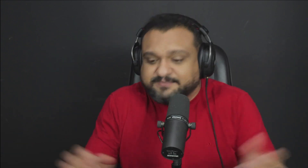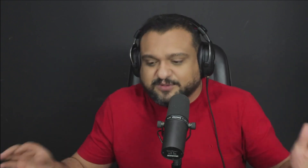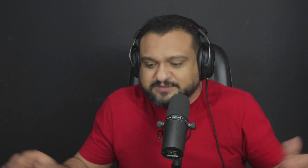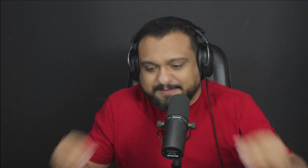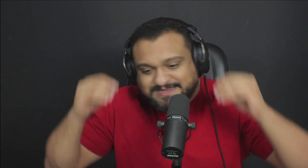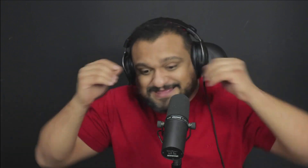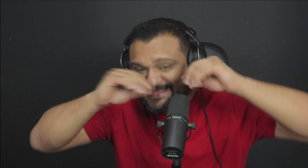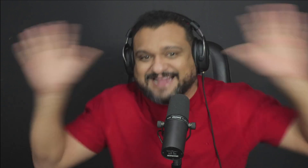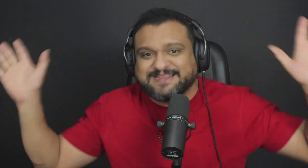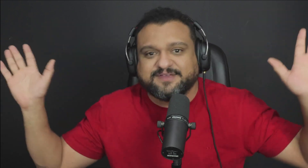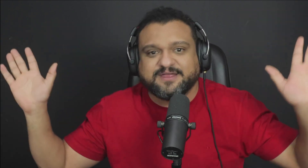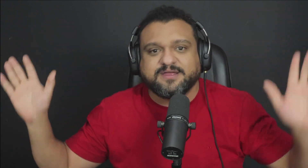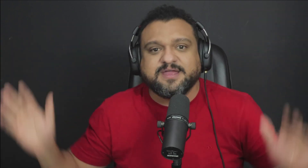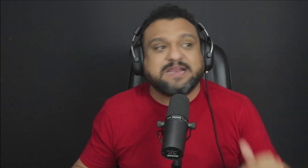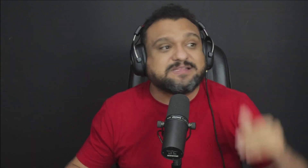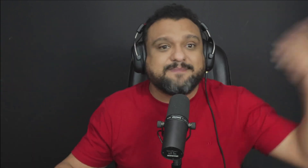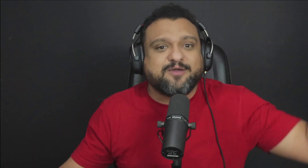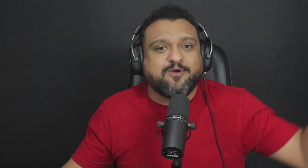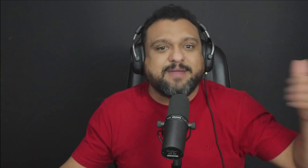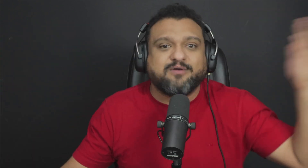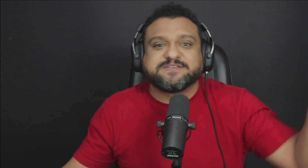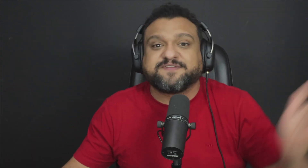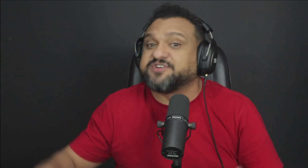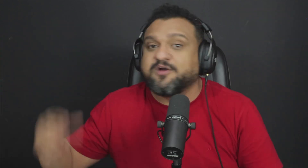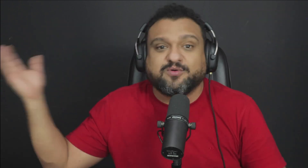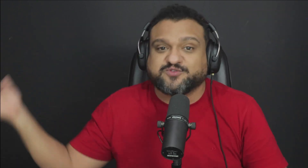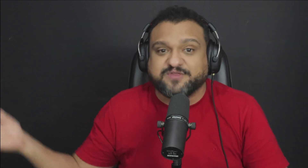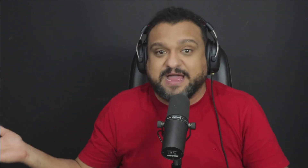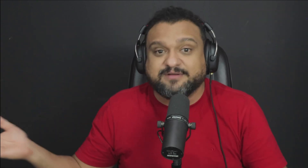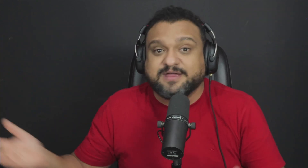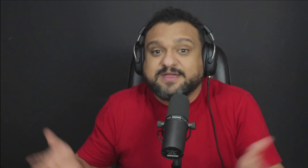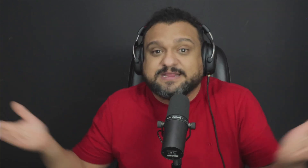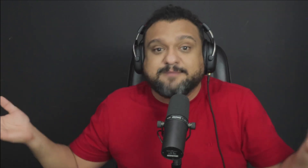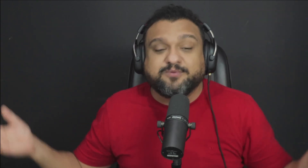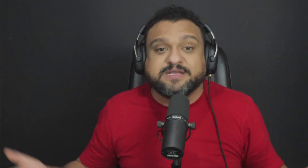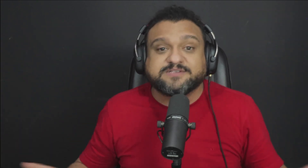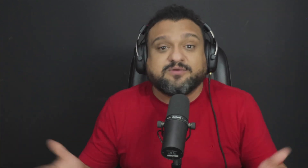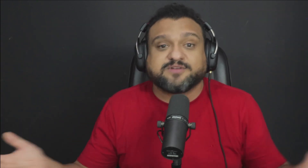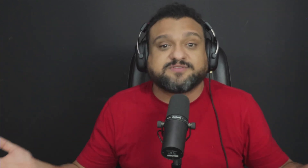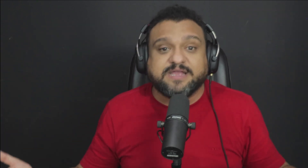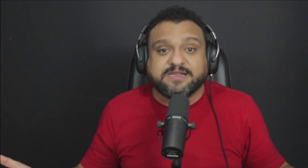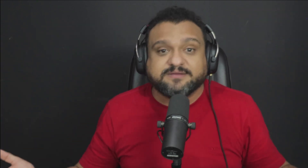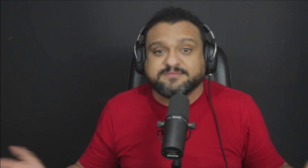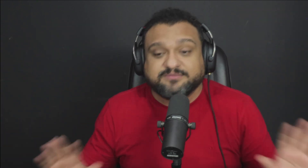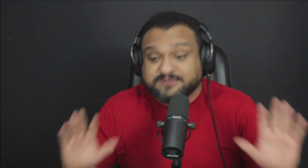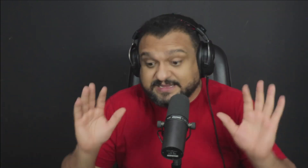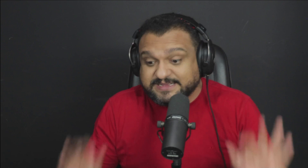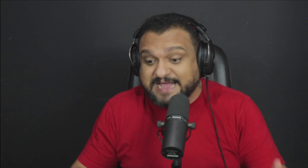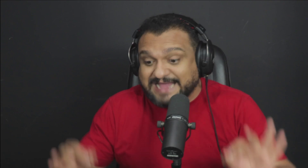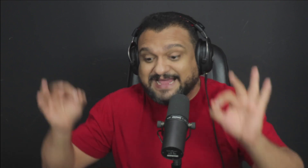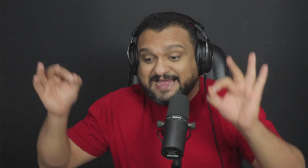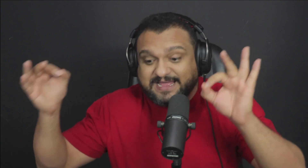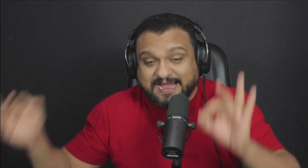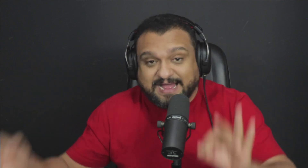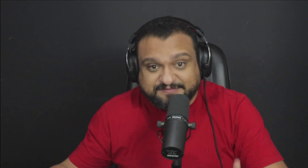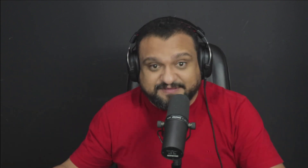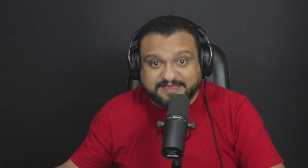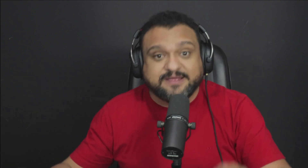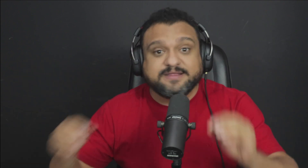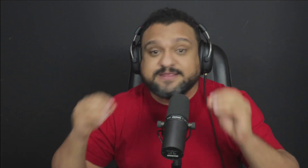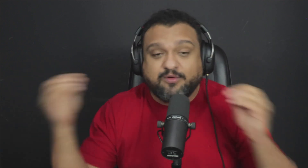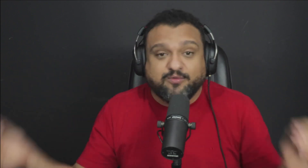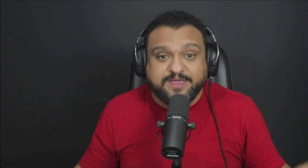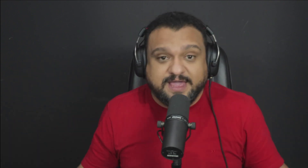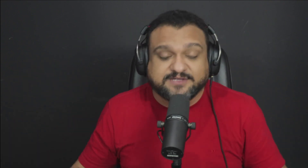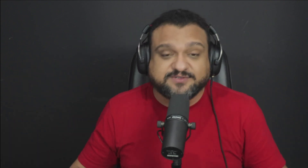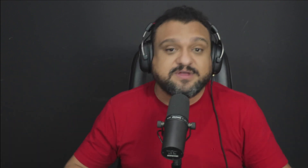não nada a ver ele também come arroz e feijão bolsonaro e nem por isso eu gosto dele então não tem nada a ver